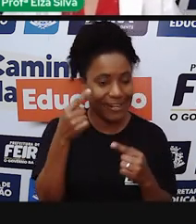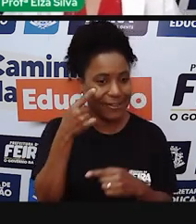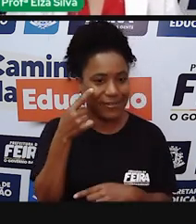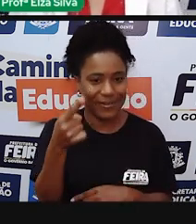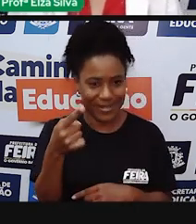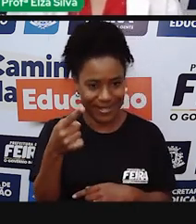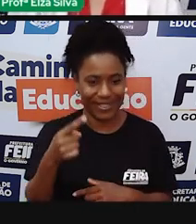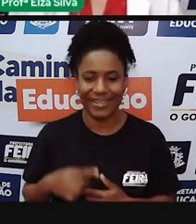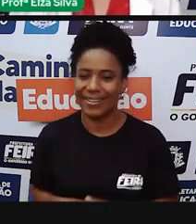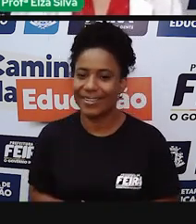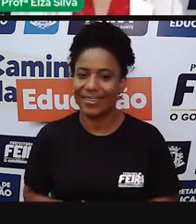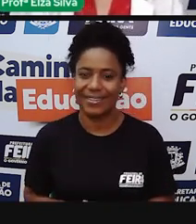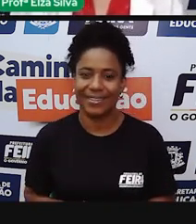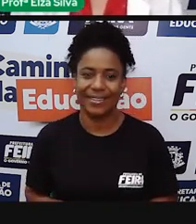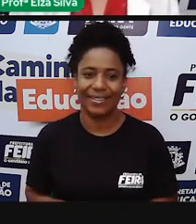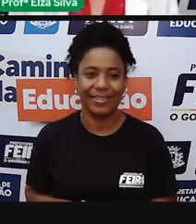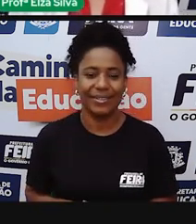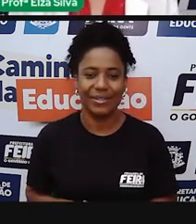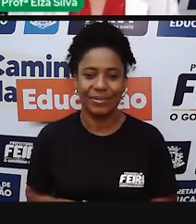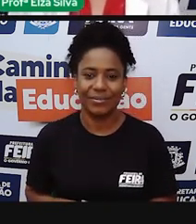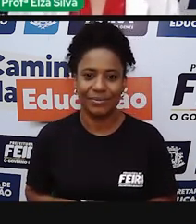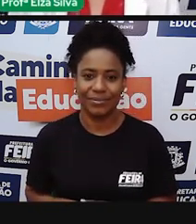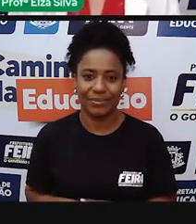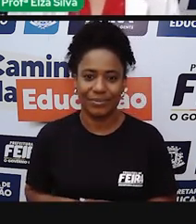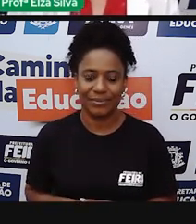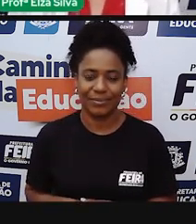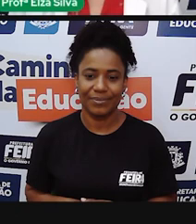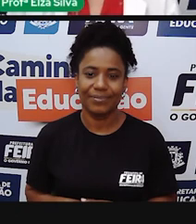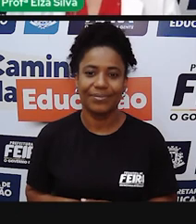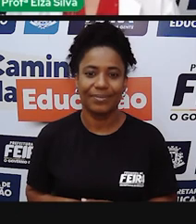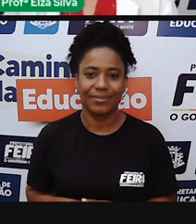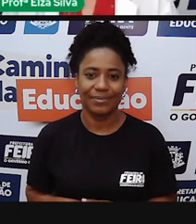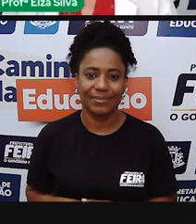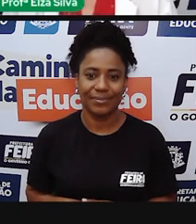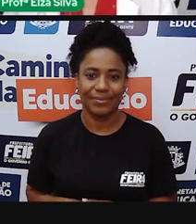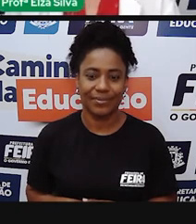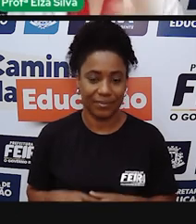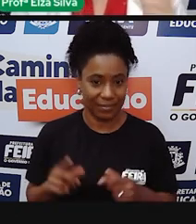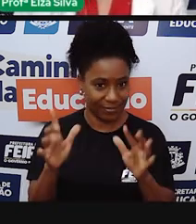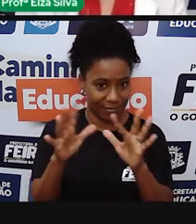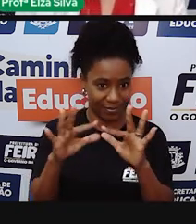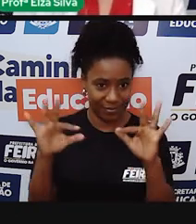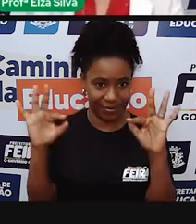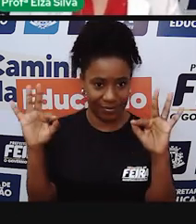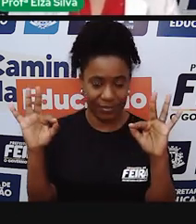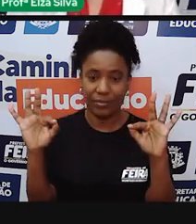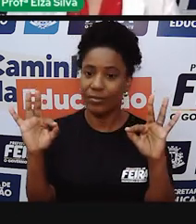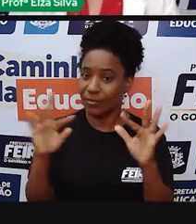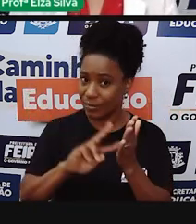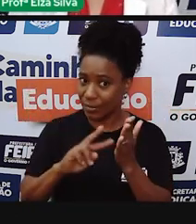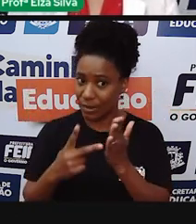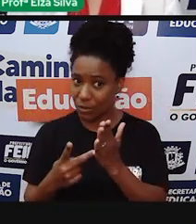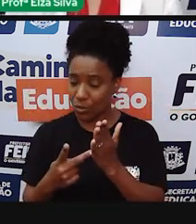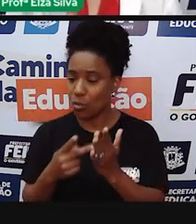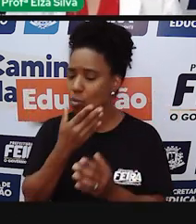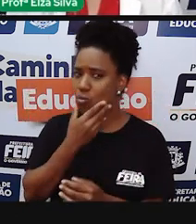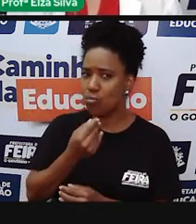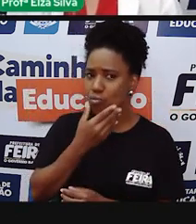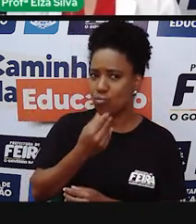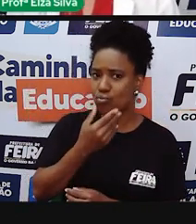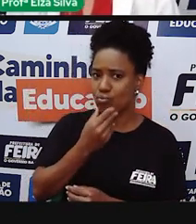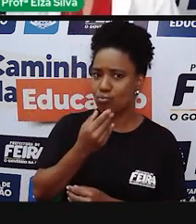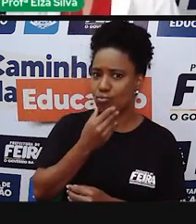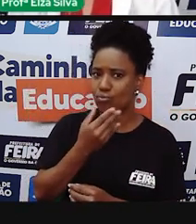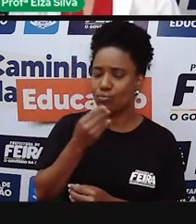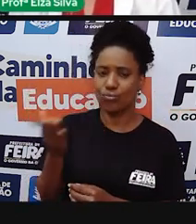vai me apresentar uma frase em inglês. The boy plays soccer. O garoto joga futebol. Eu